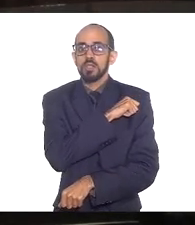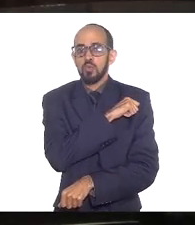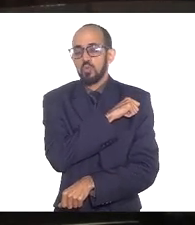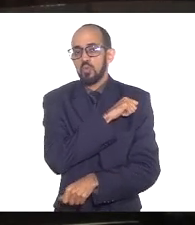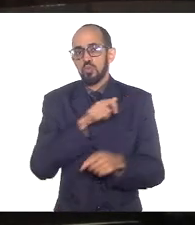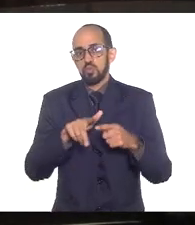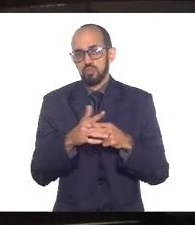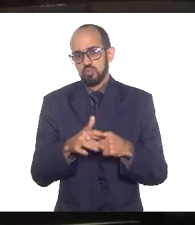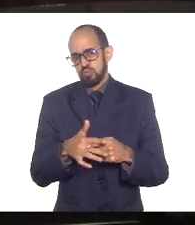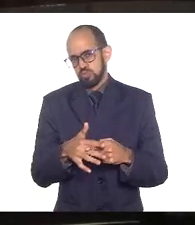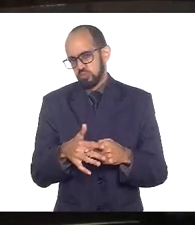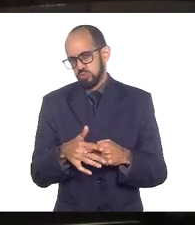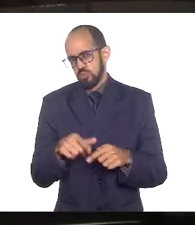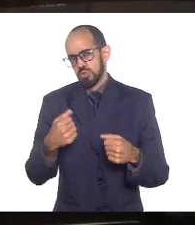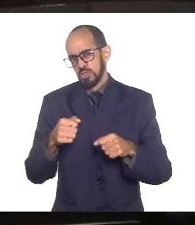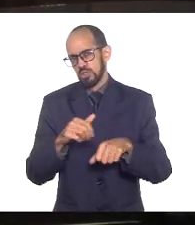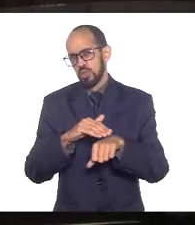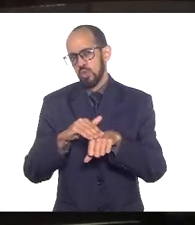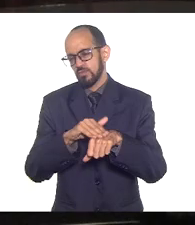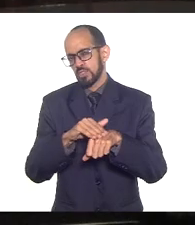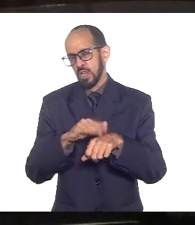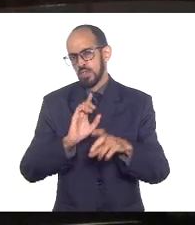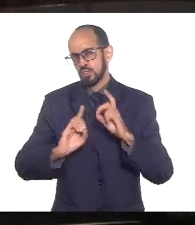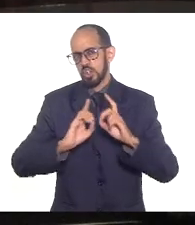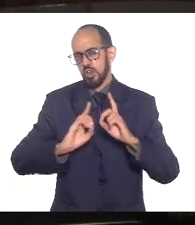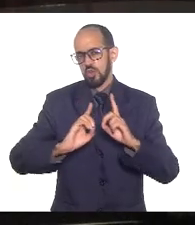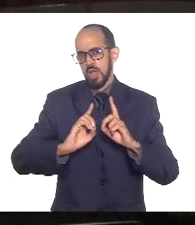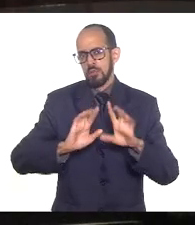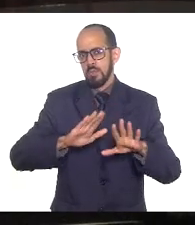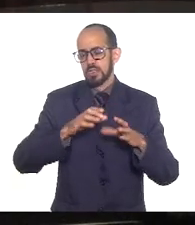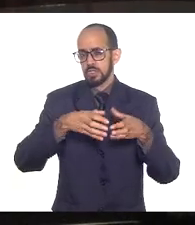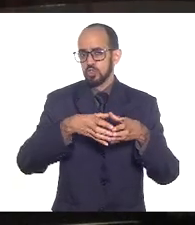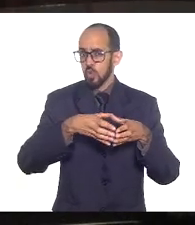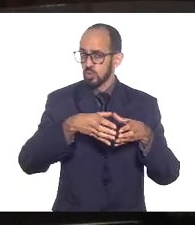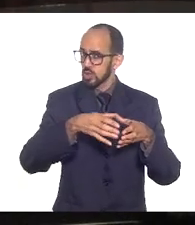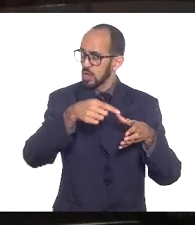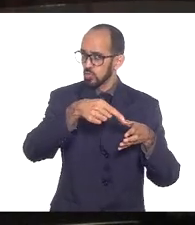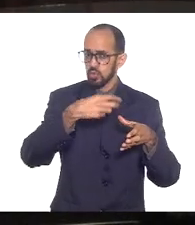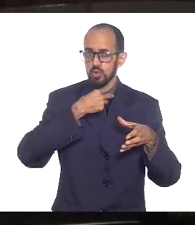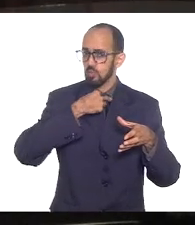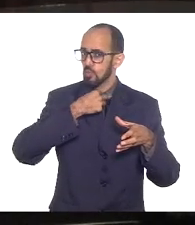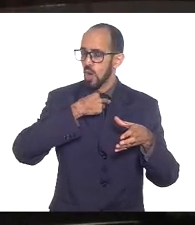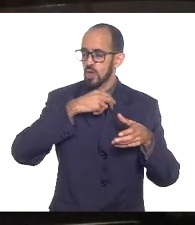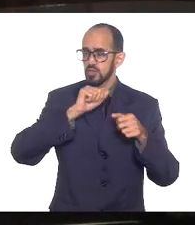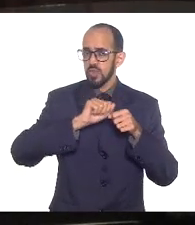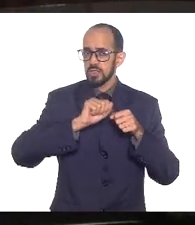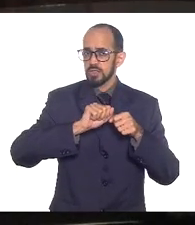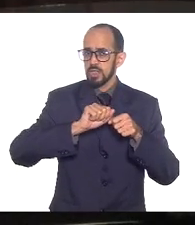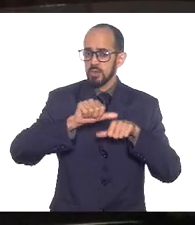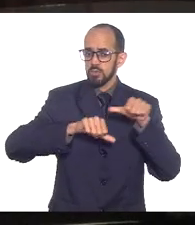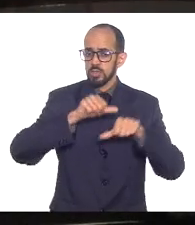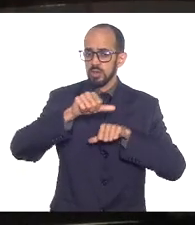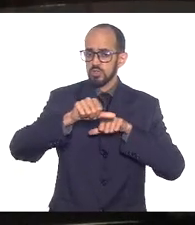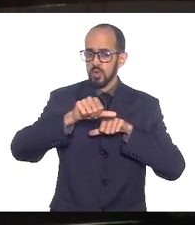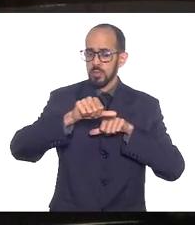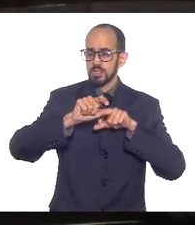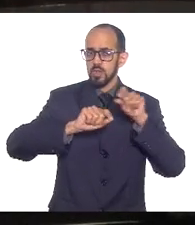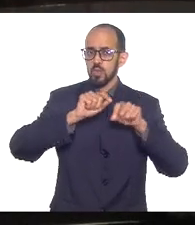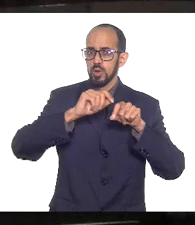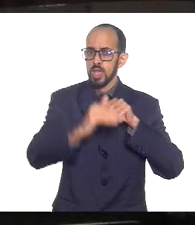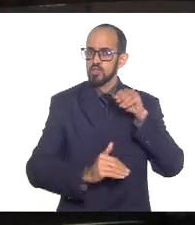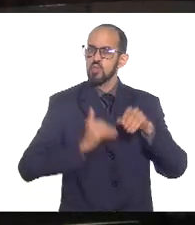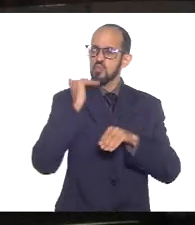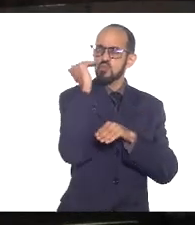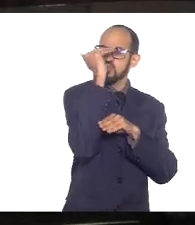temos que ponderar temos que conversar faz este com e não pode se transformar Márcio no meio